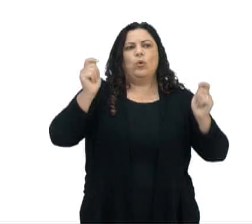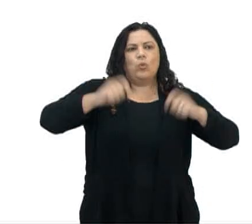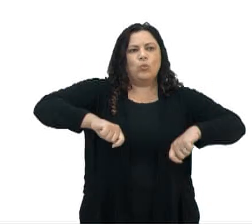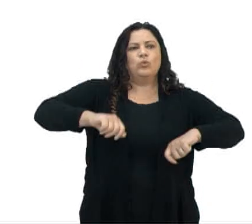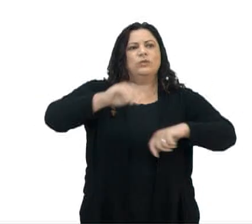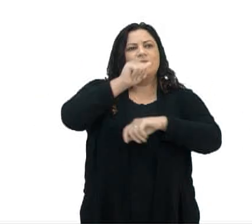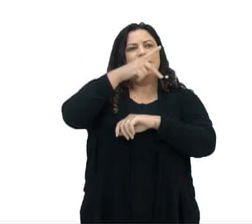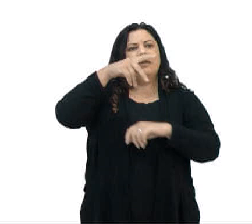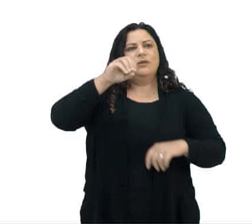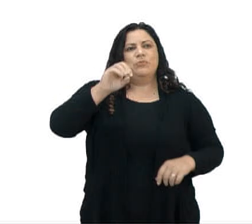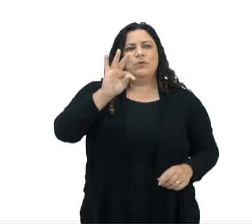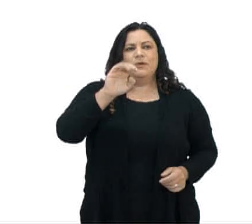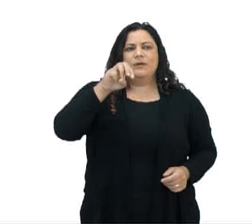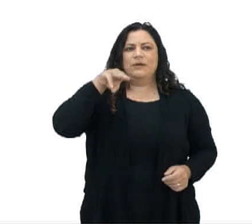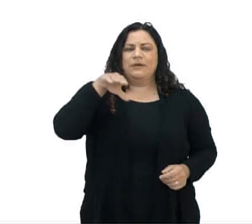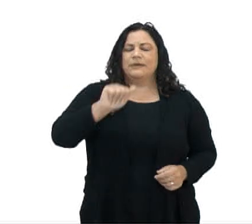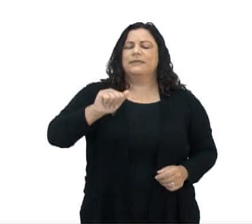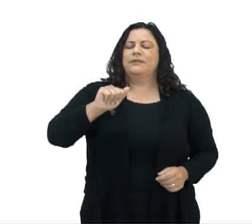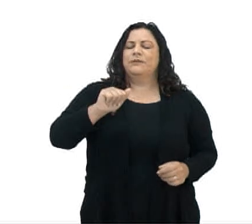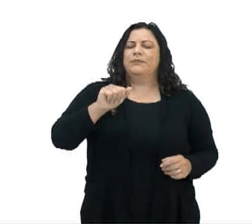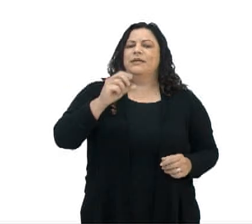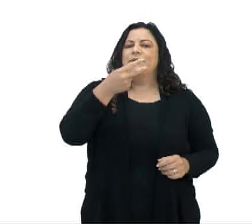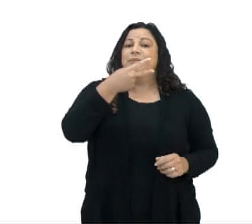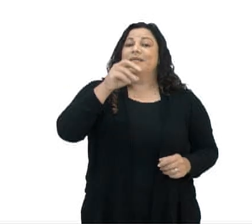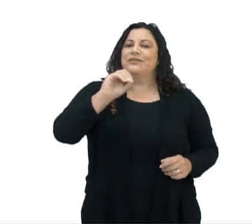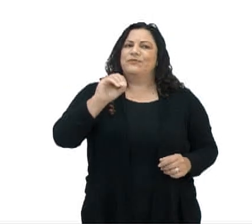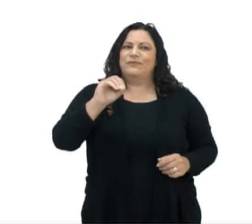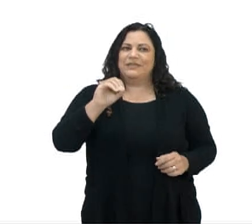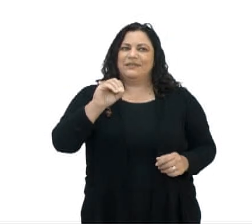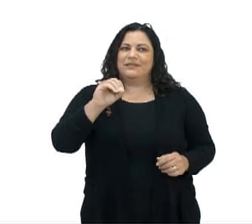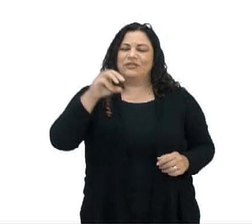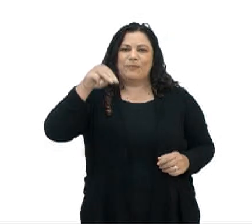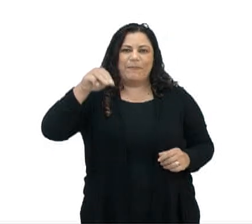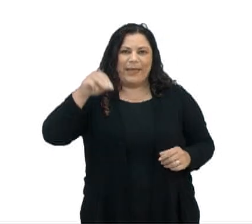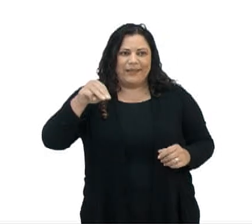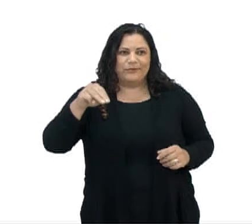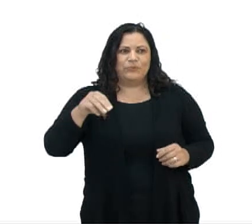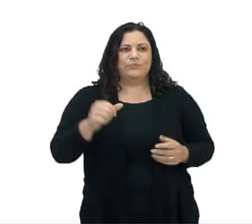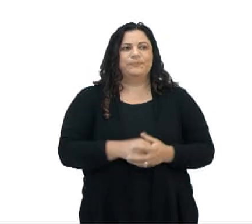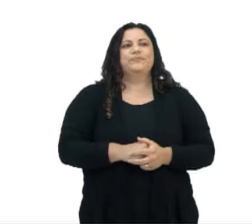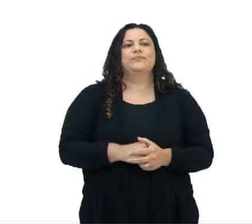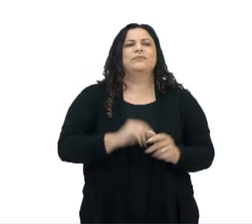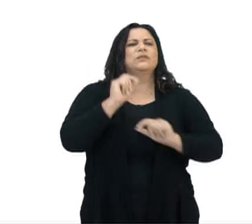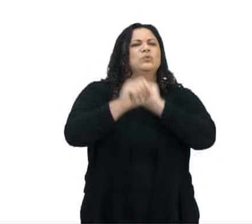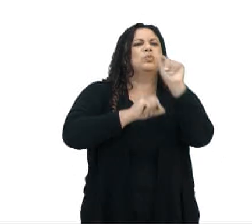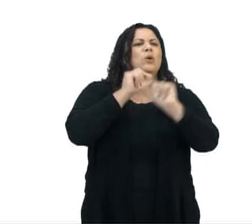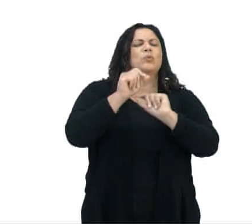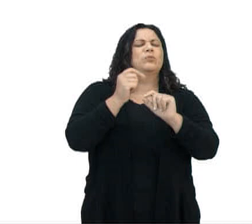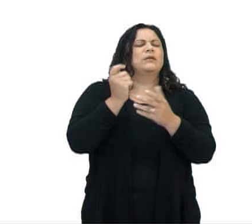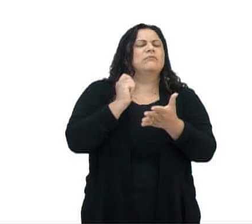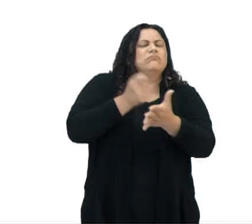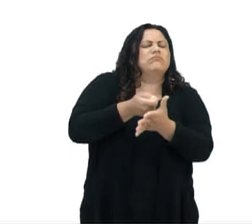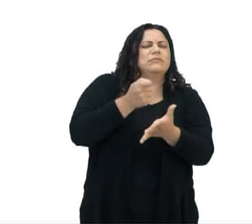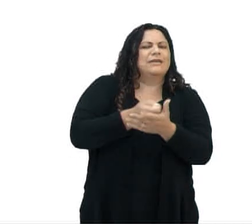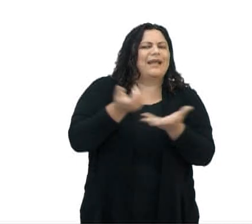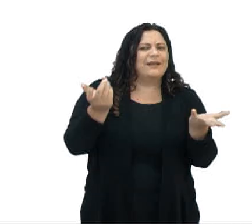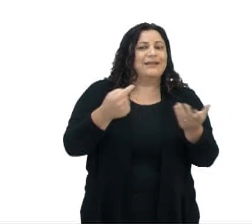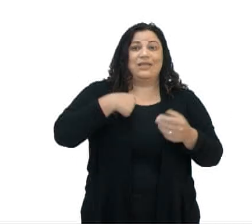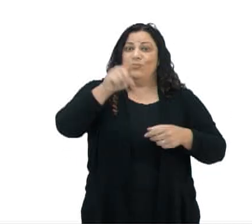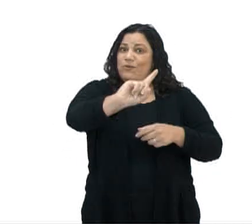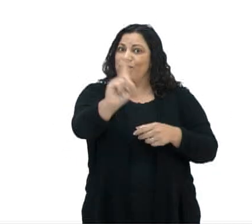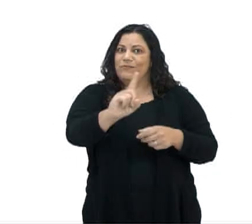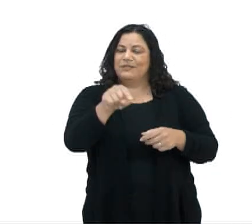fazer essa. Eu vou deixar para vocês ficarem pensando aí a tarde inteira. Brincadeira. E encontrar o custo aproximado dessa obra.